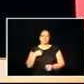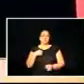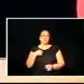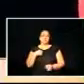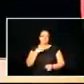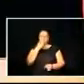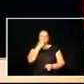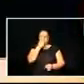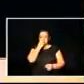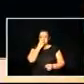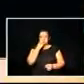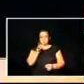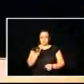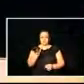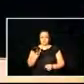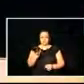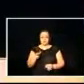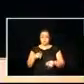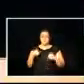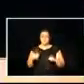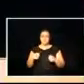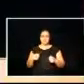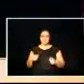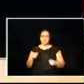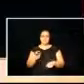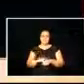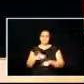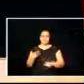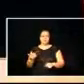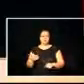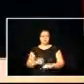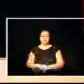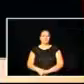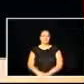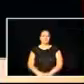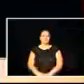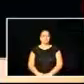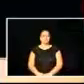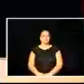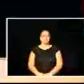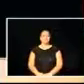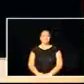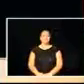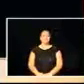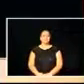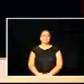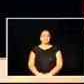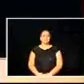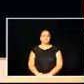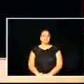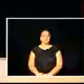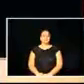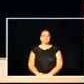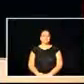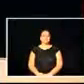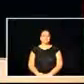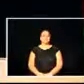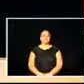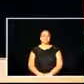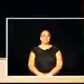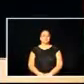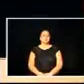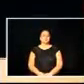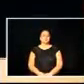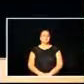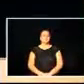como diretor do Departamento de Projetos Sociais, isso dentro do esporte e lazer, gerente da área de projetos